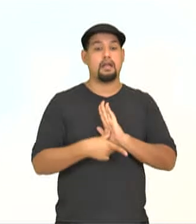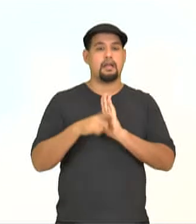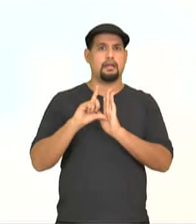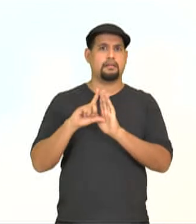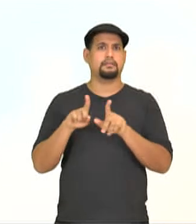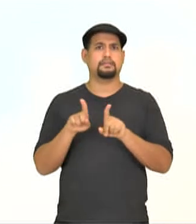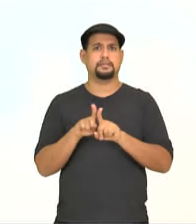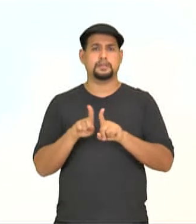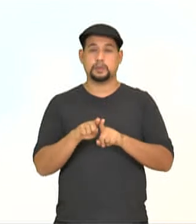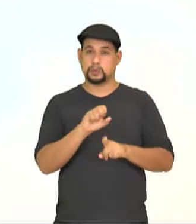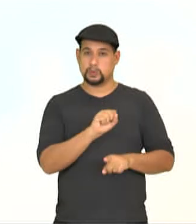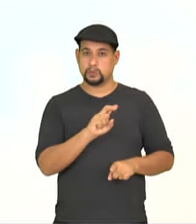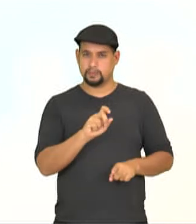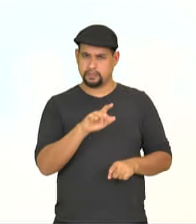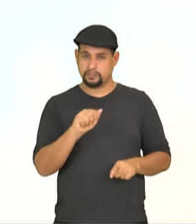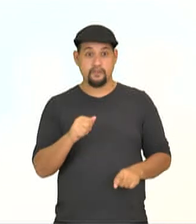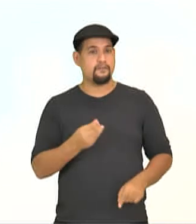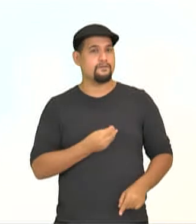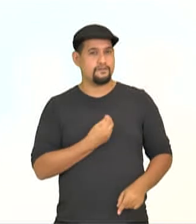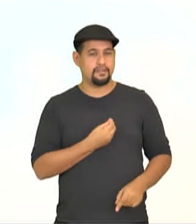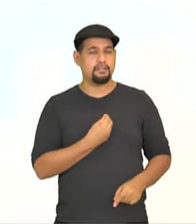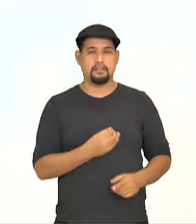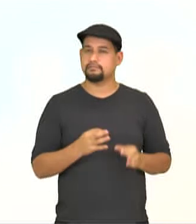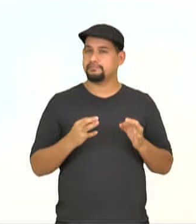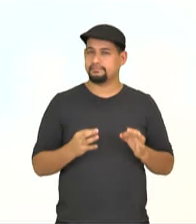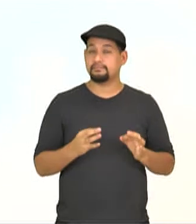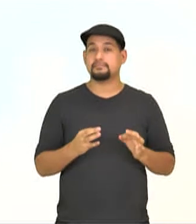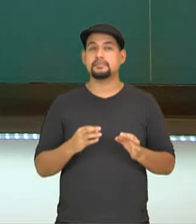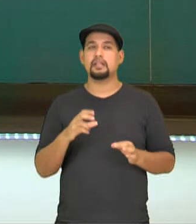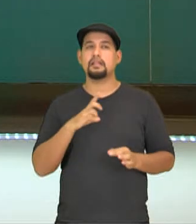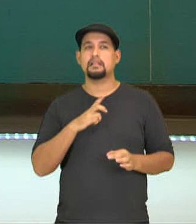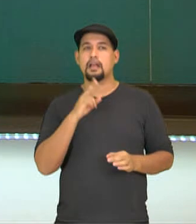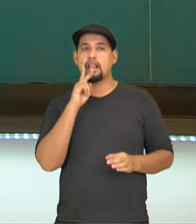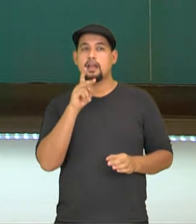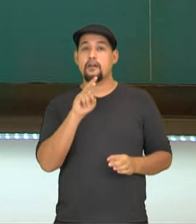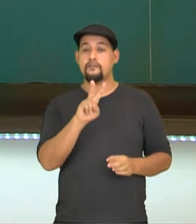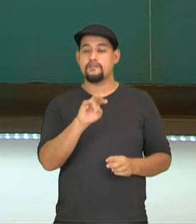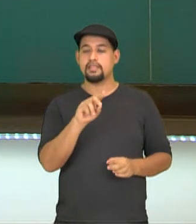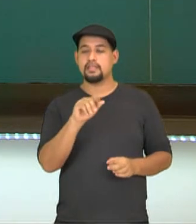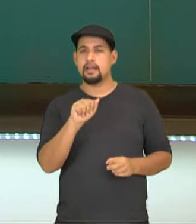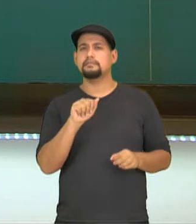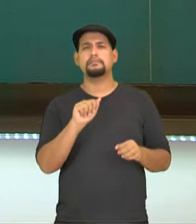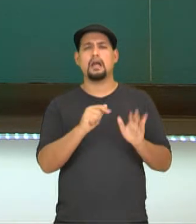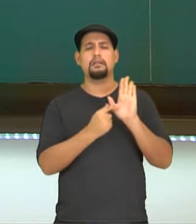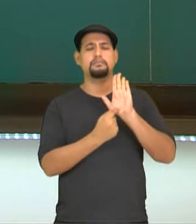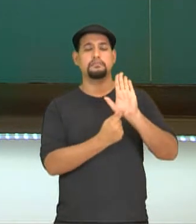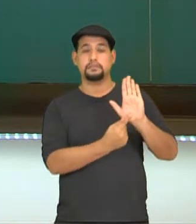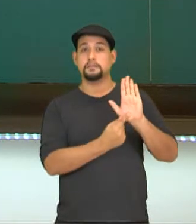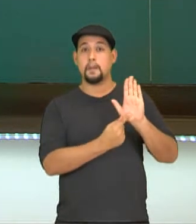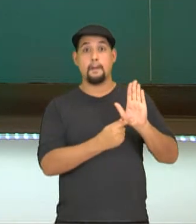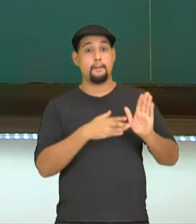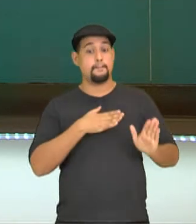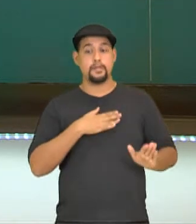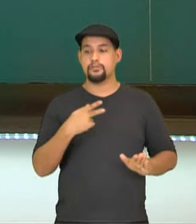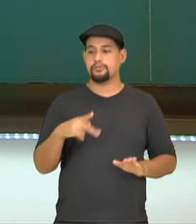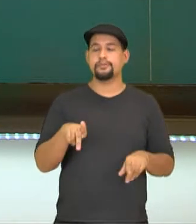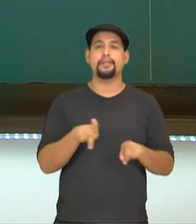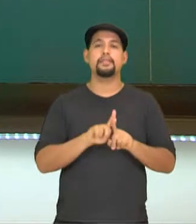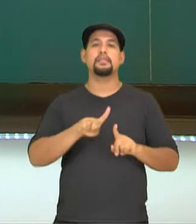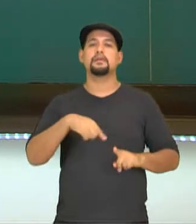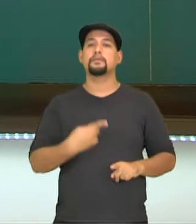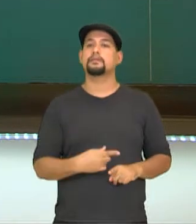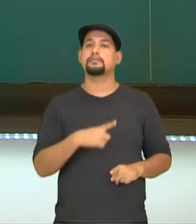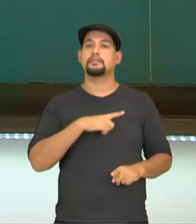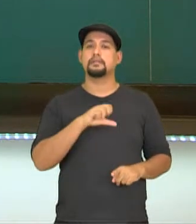del sustantivo vida, né? Elas, as palavrinhas ali estão em destaque, mi e tu, e depois delas vem